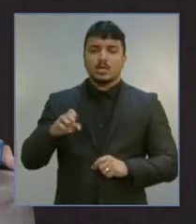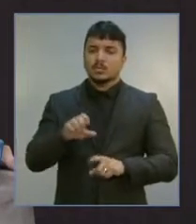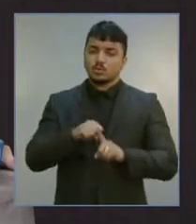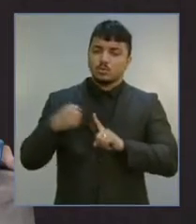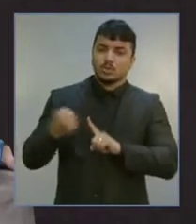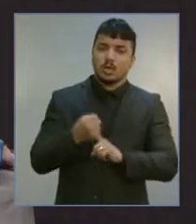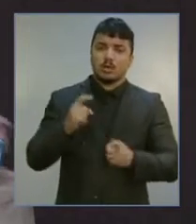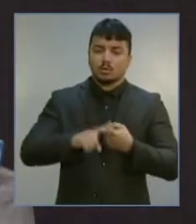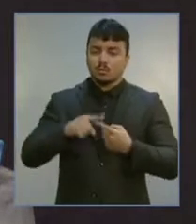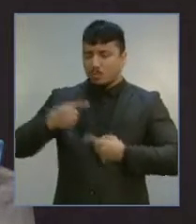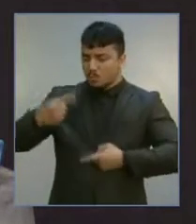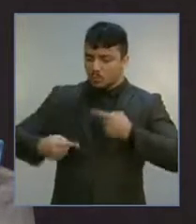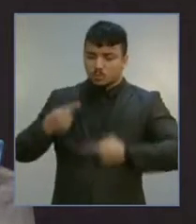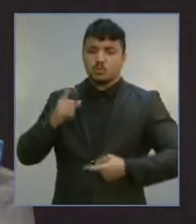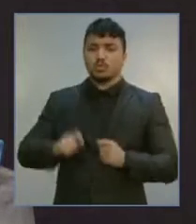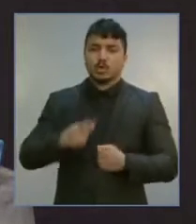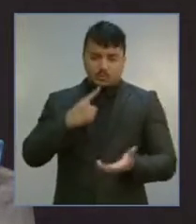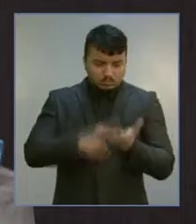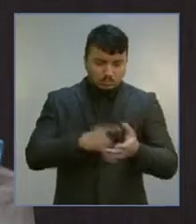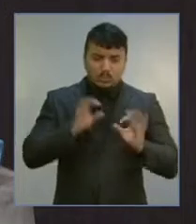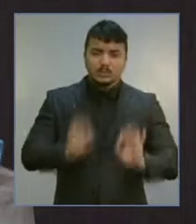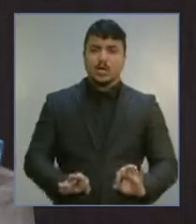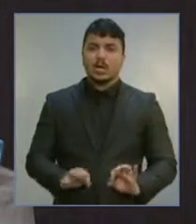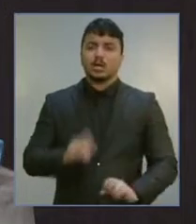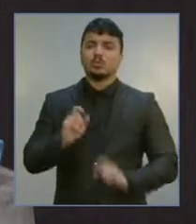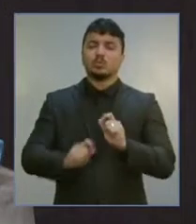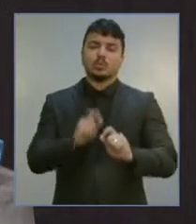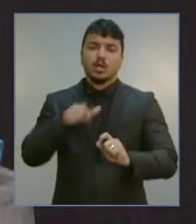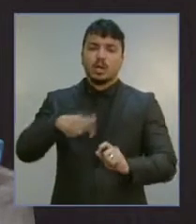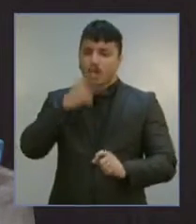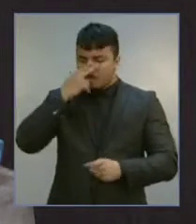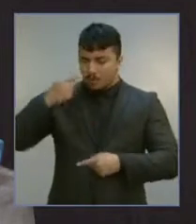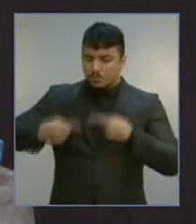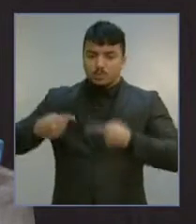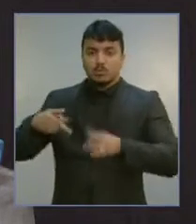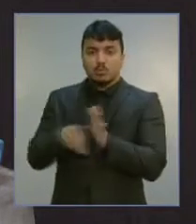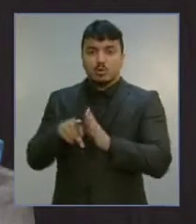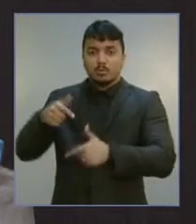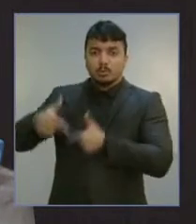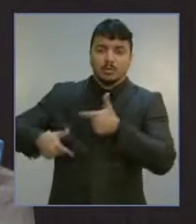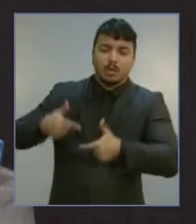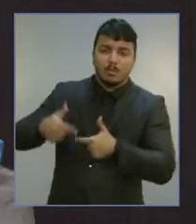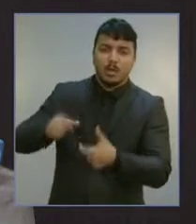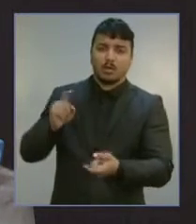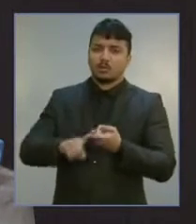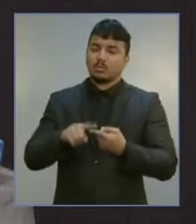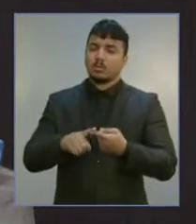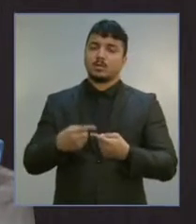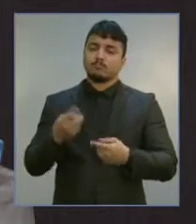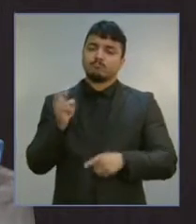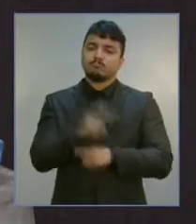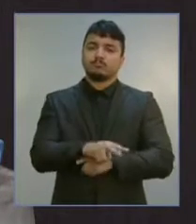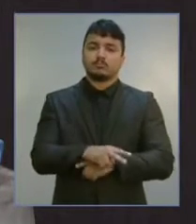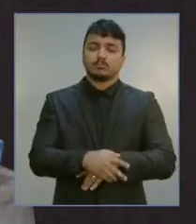e politicamente está comprometido com a política de trabalho e de emprego